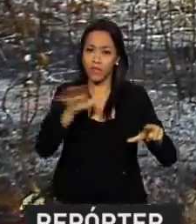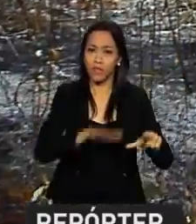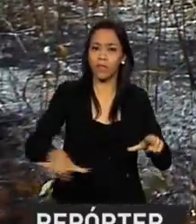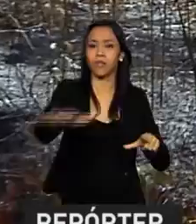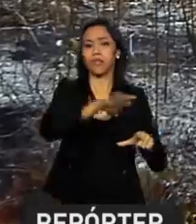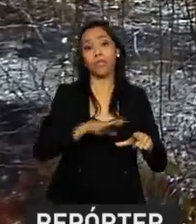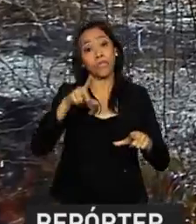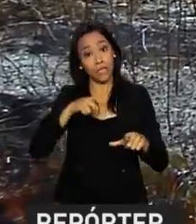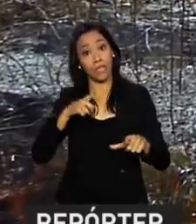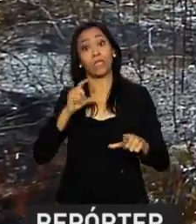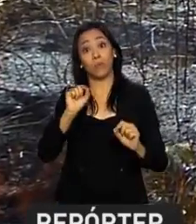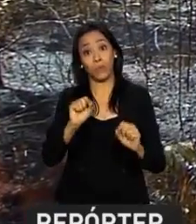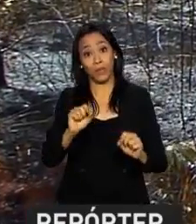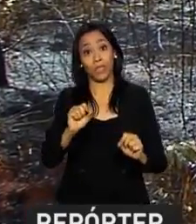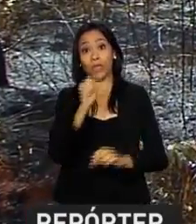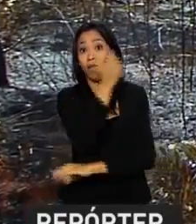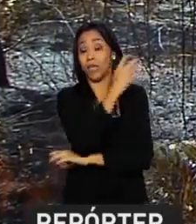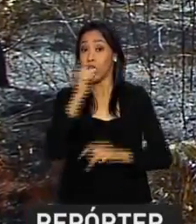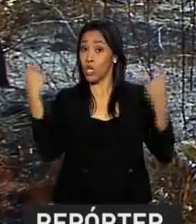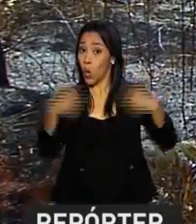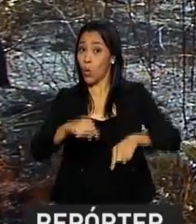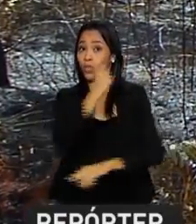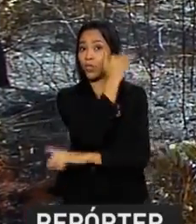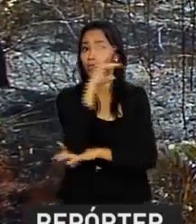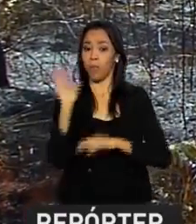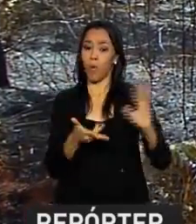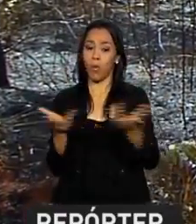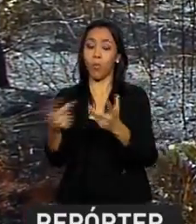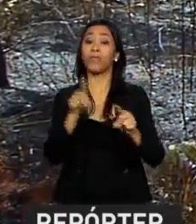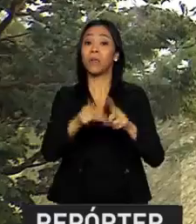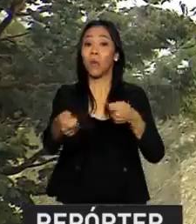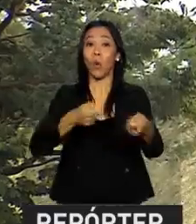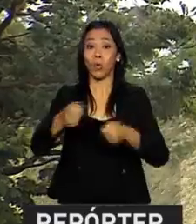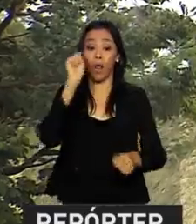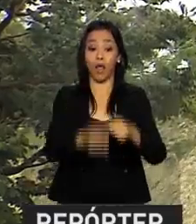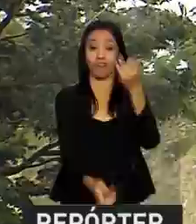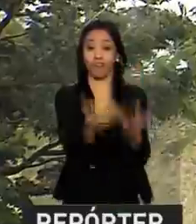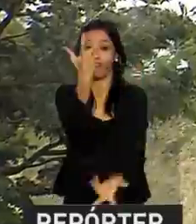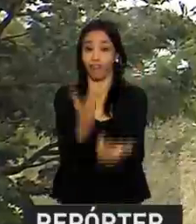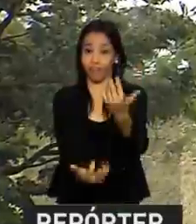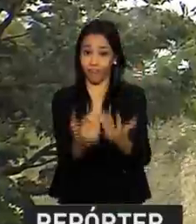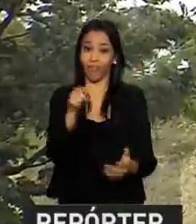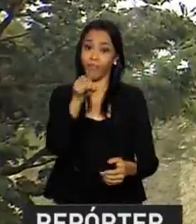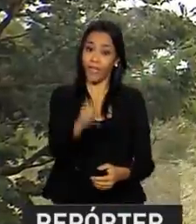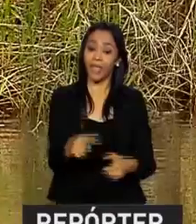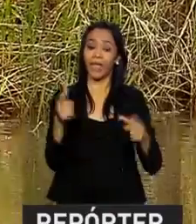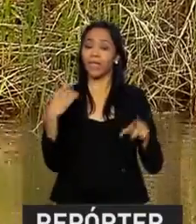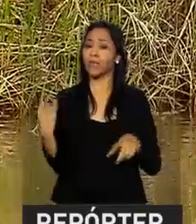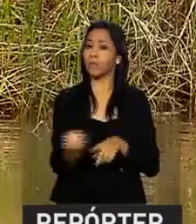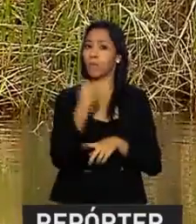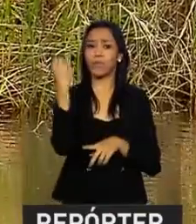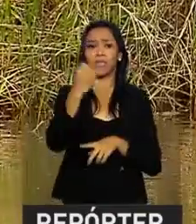envolve, além do combate ao desmatamento, ações para controle das queimadas. Considerado bioma caixa d'água do país